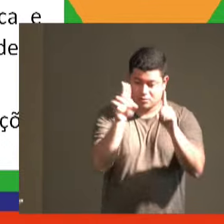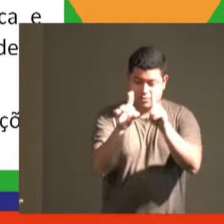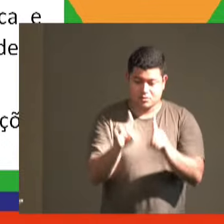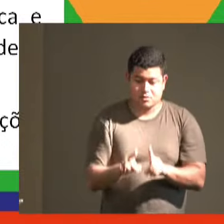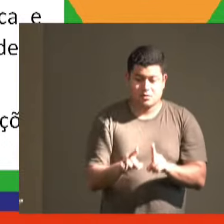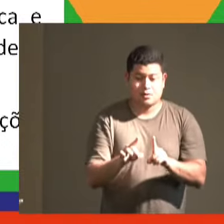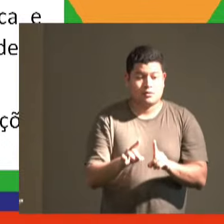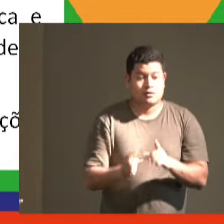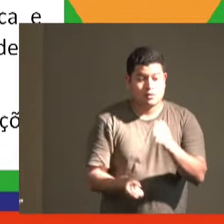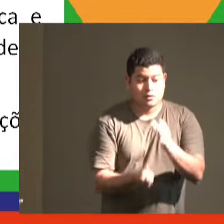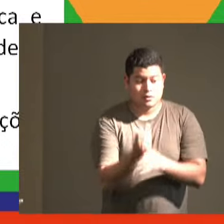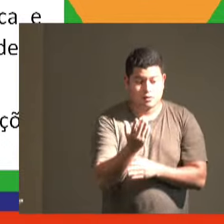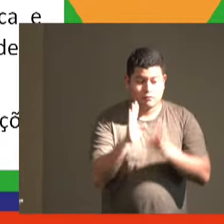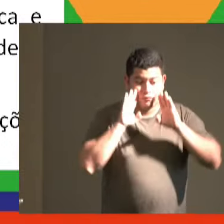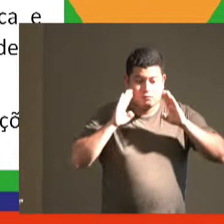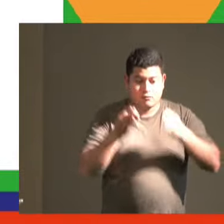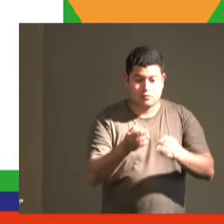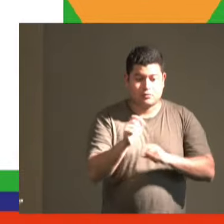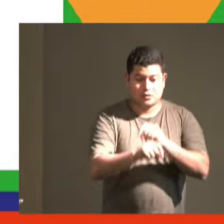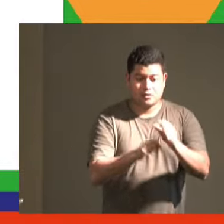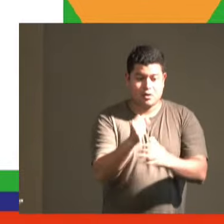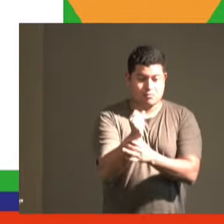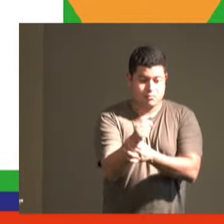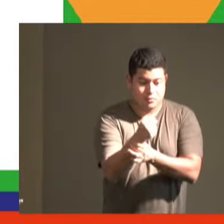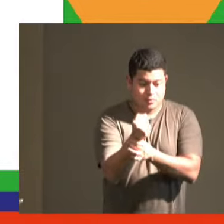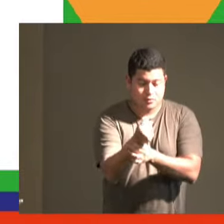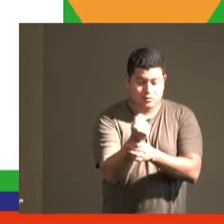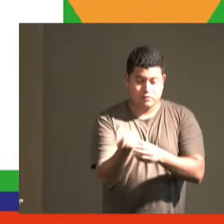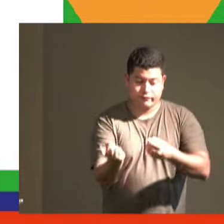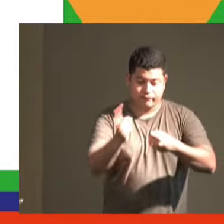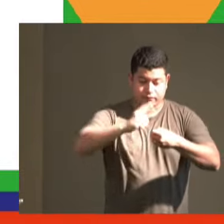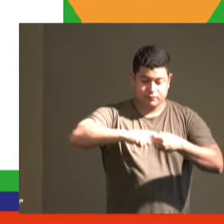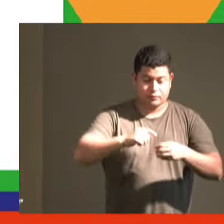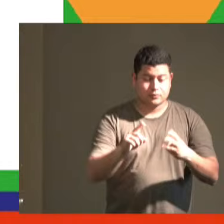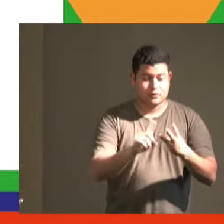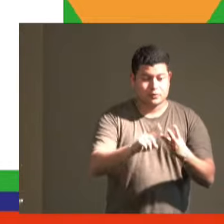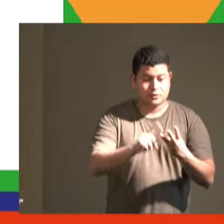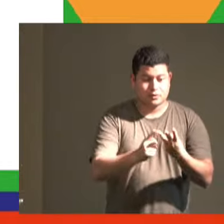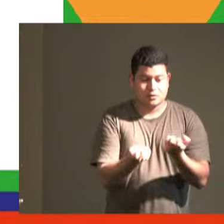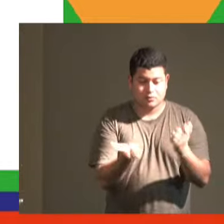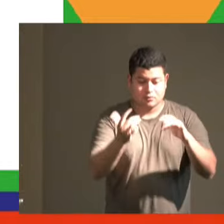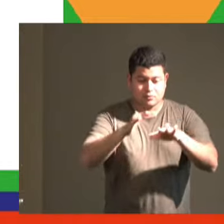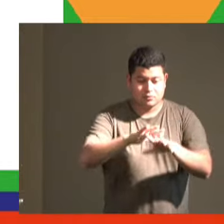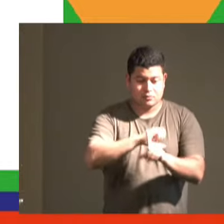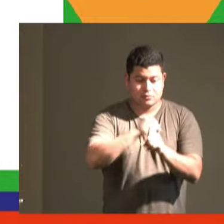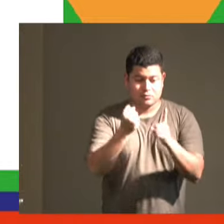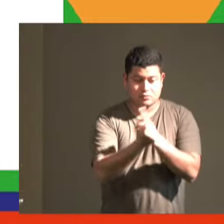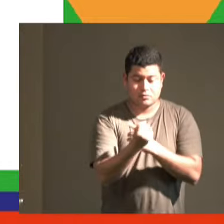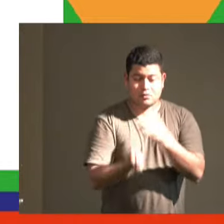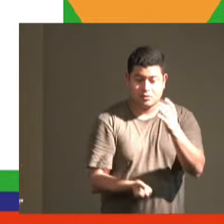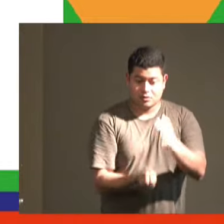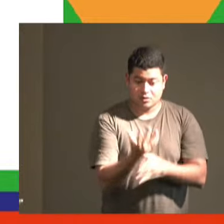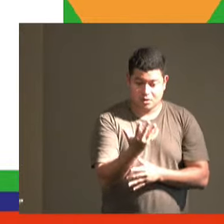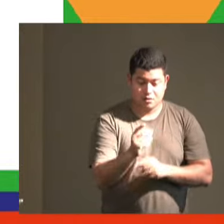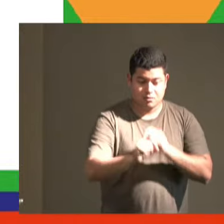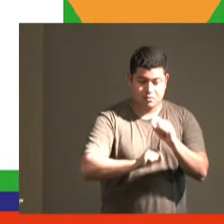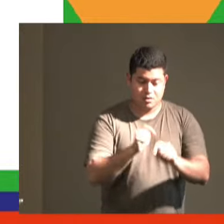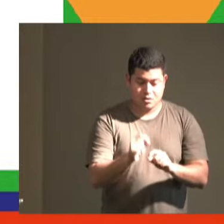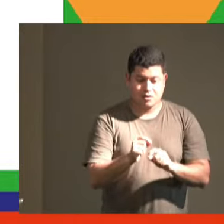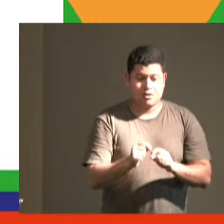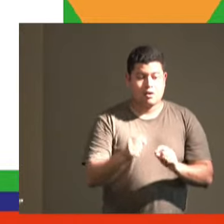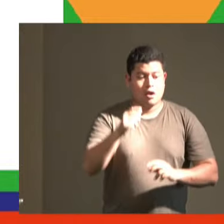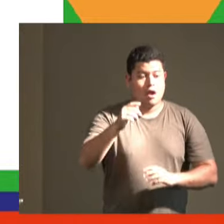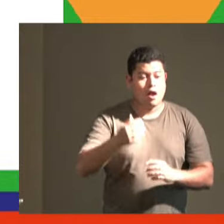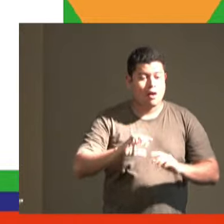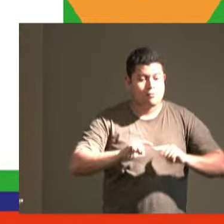voltadas para prevenção e reabilitação. 3. Inclusão social, que desenvolveu ações de participação social e